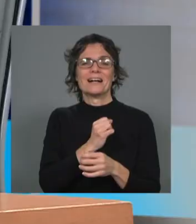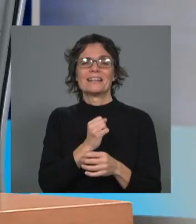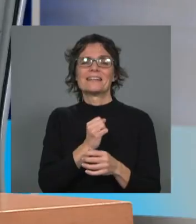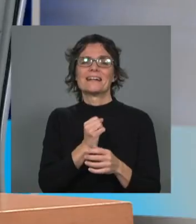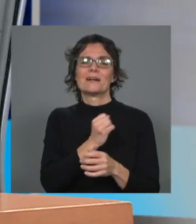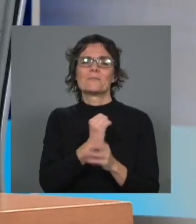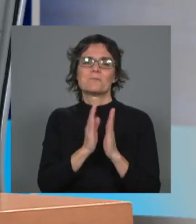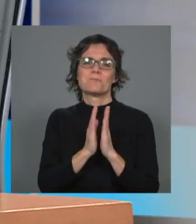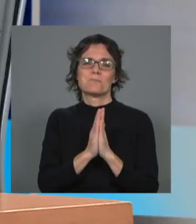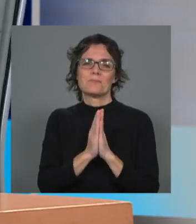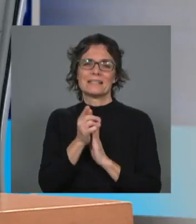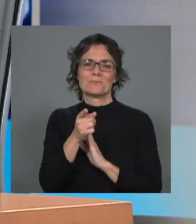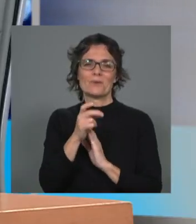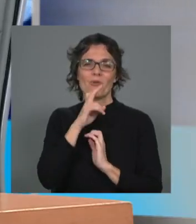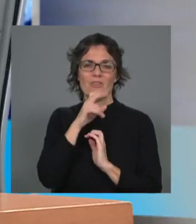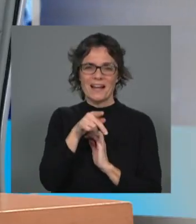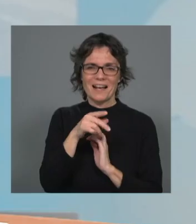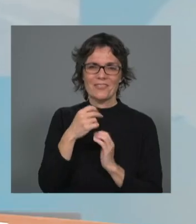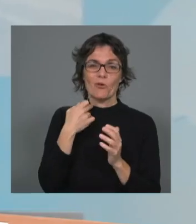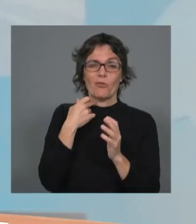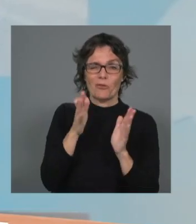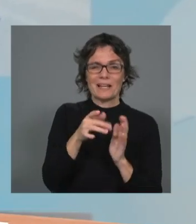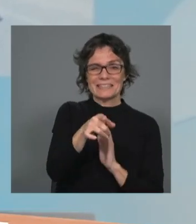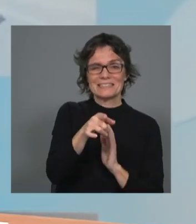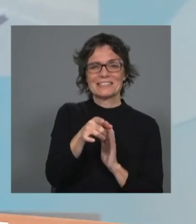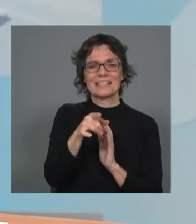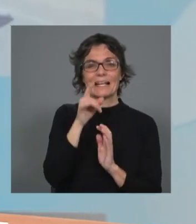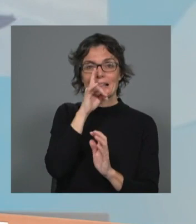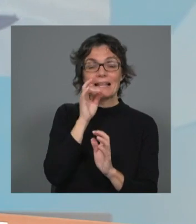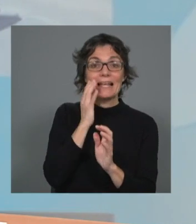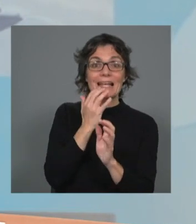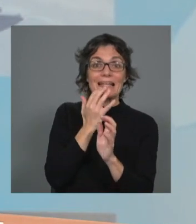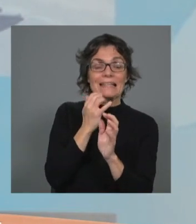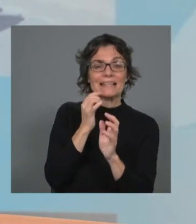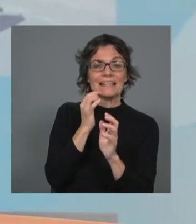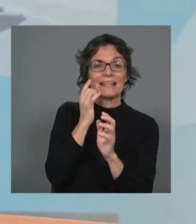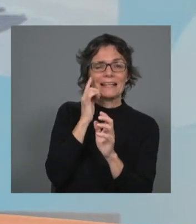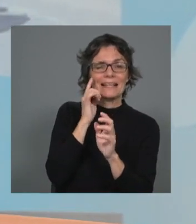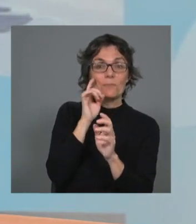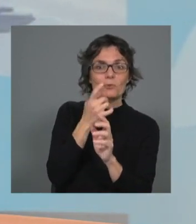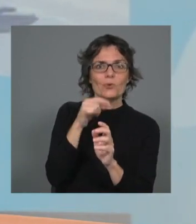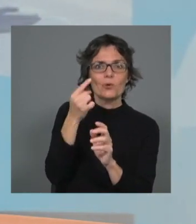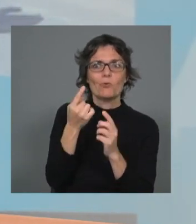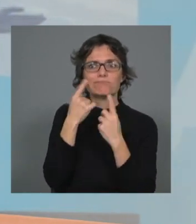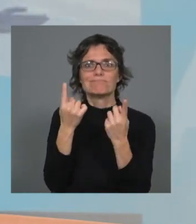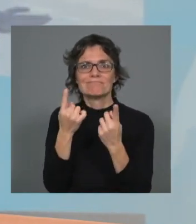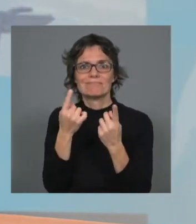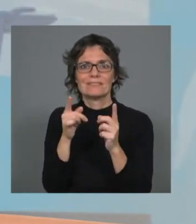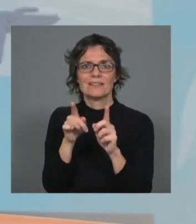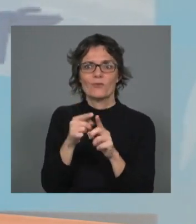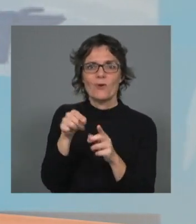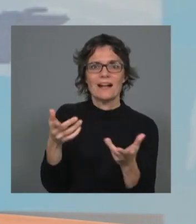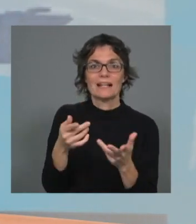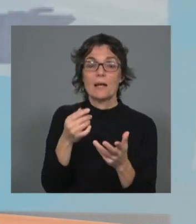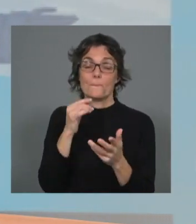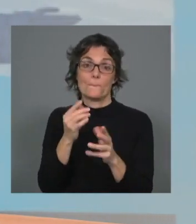e perceber também a forma que por ali vão surgindo iniciativas como esta, e há outras, há tantas, não é? Para que atempadamente